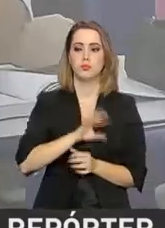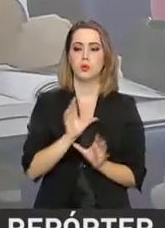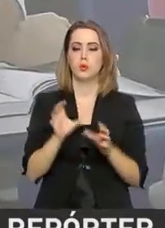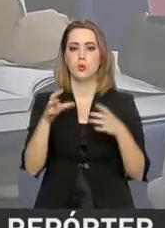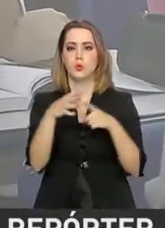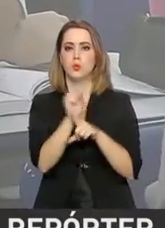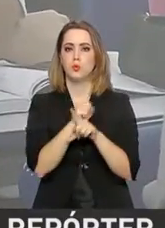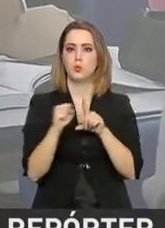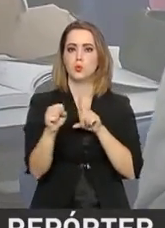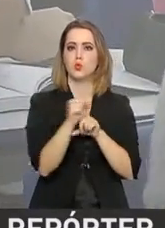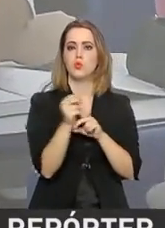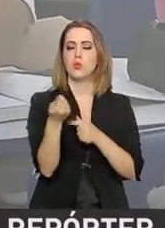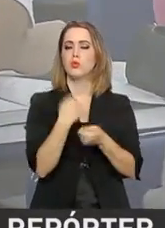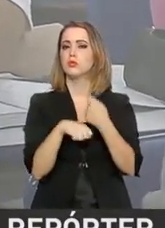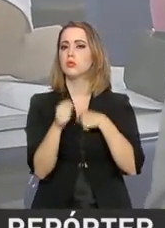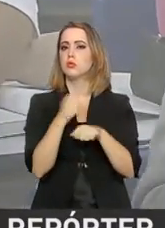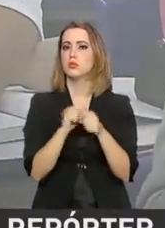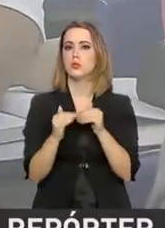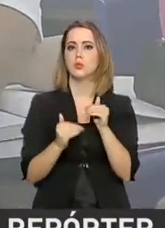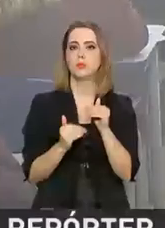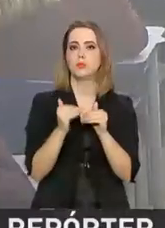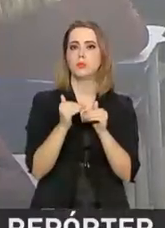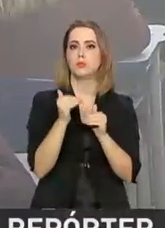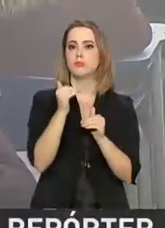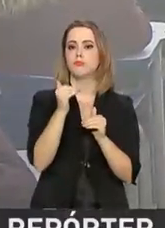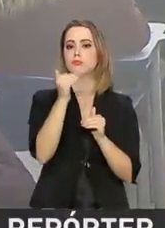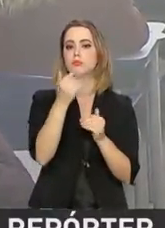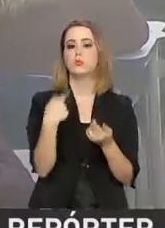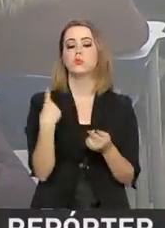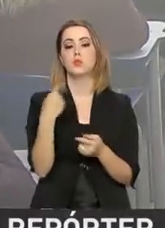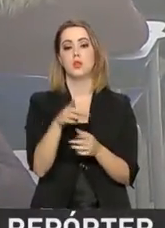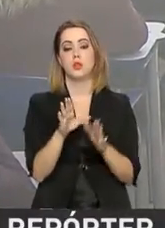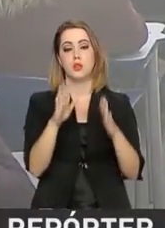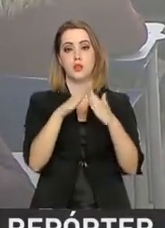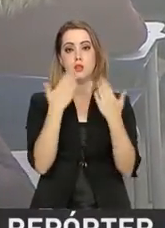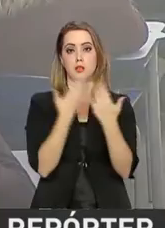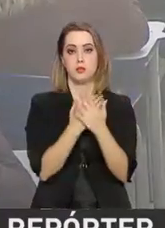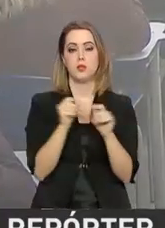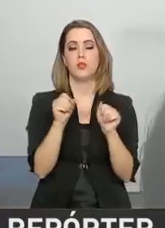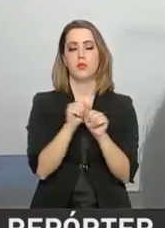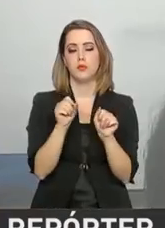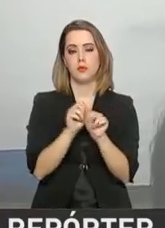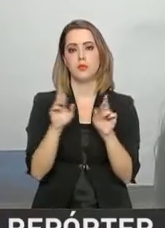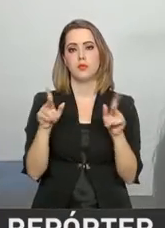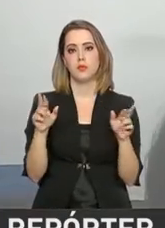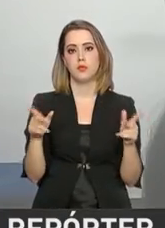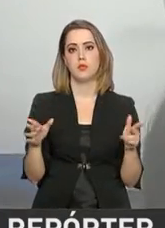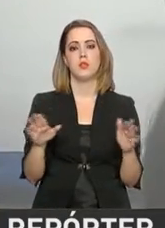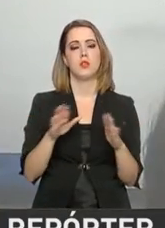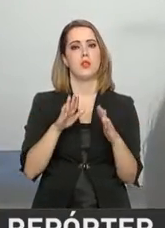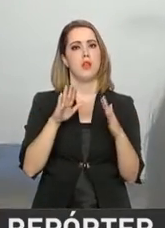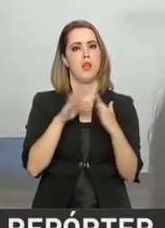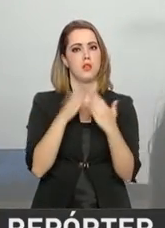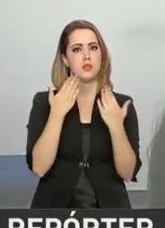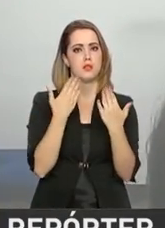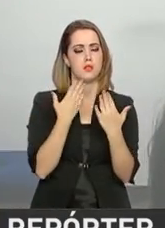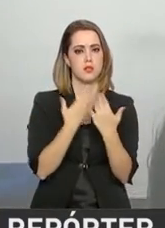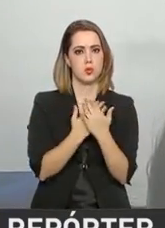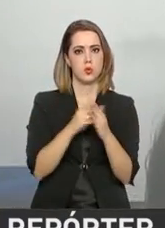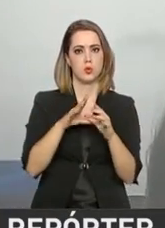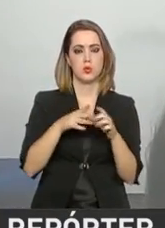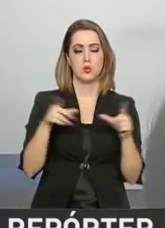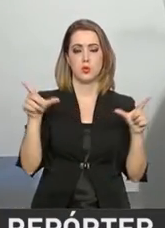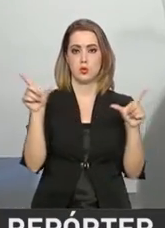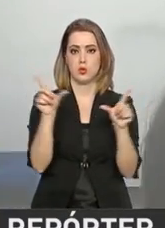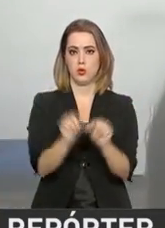alunos. Quanto maior o nível, maior a média. E o tamanho da escola fez diferença. As maiores médias foram registradas